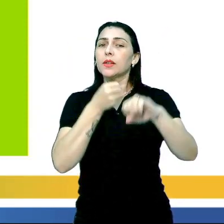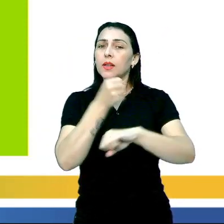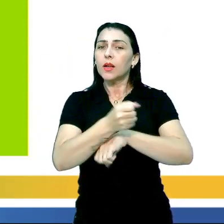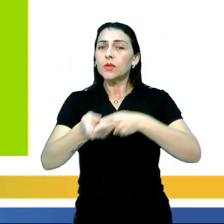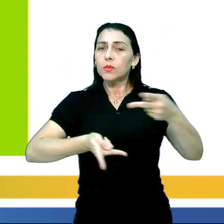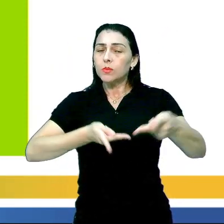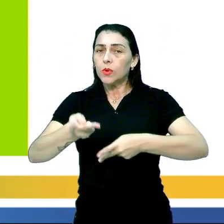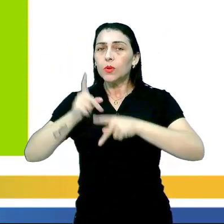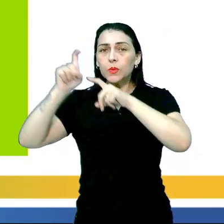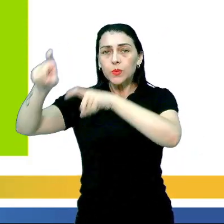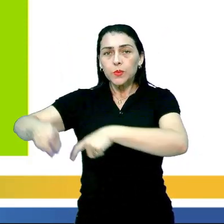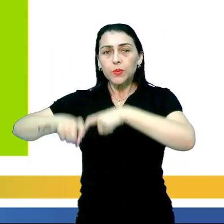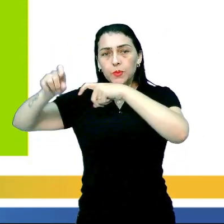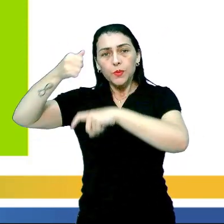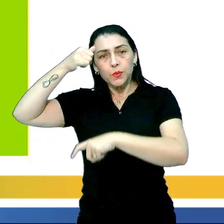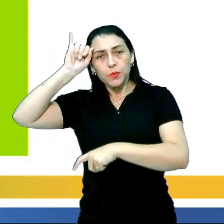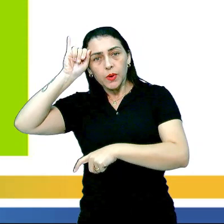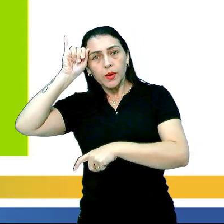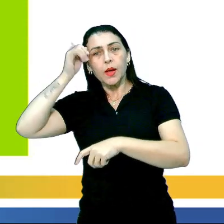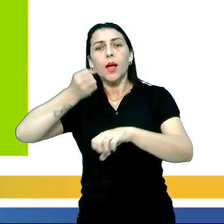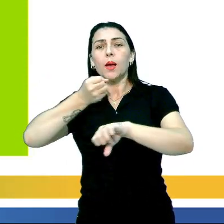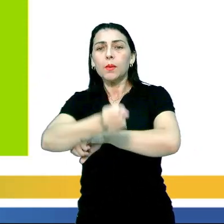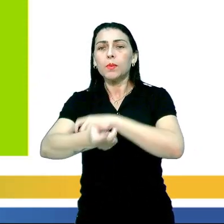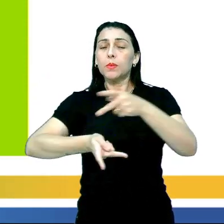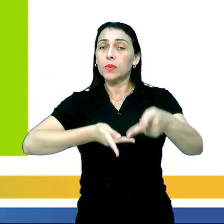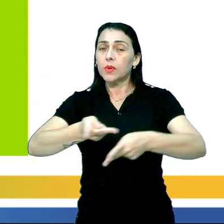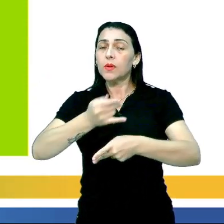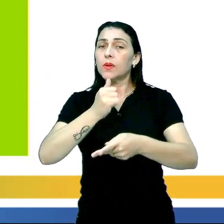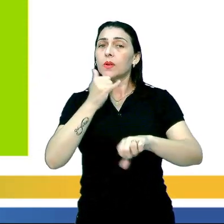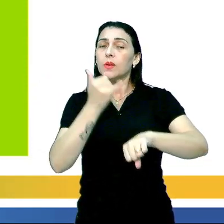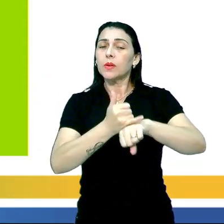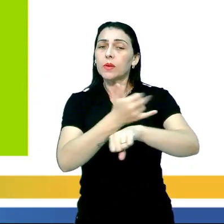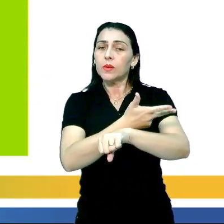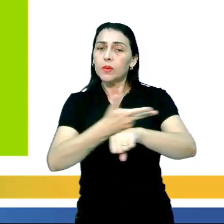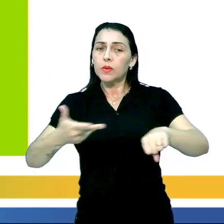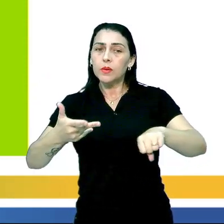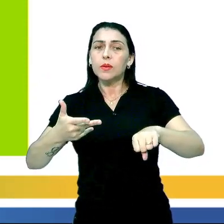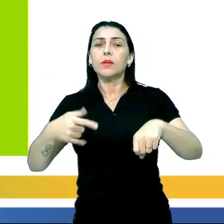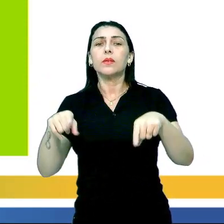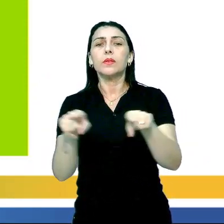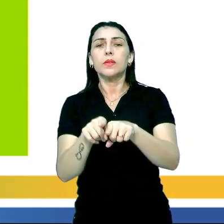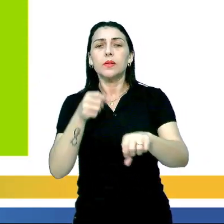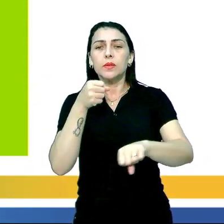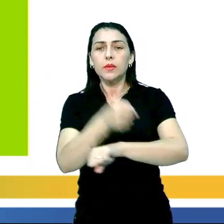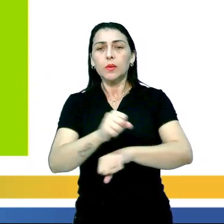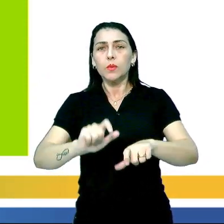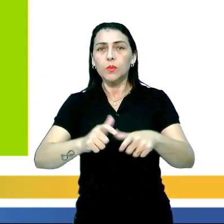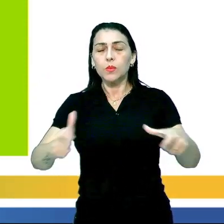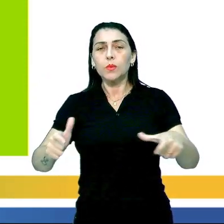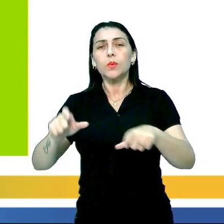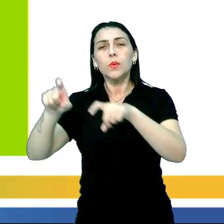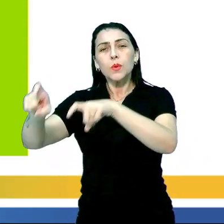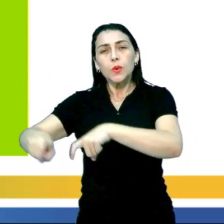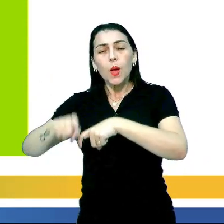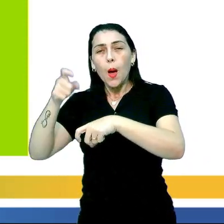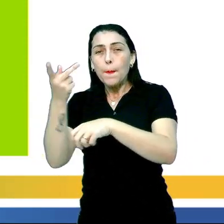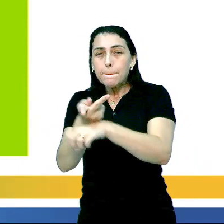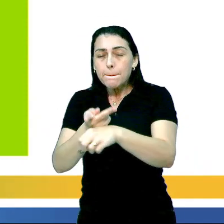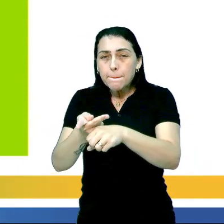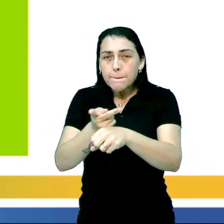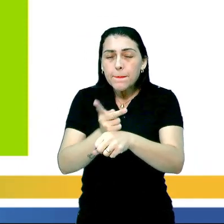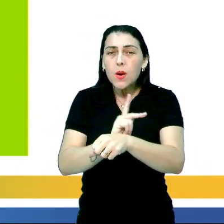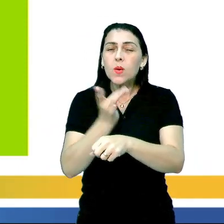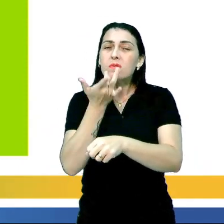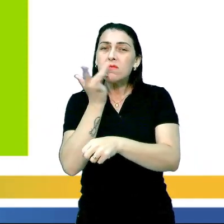a instalação de projetos agropecuários, implantação de projetos de mineração, instalação ou